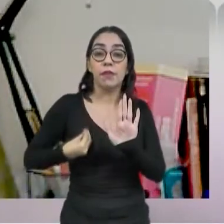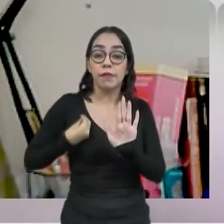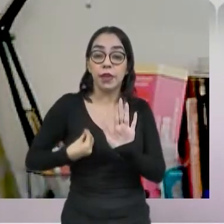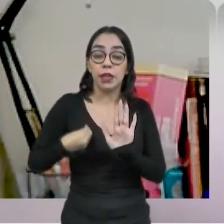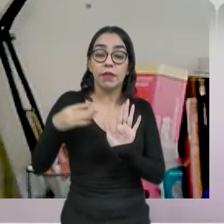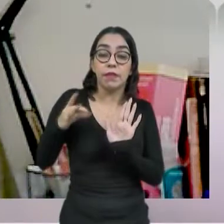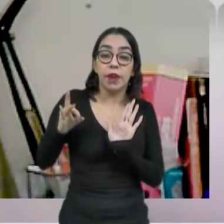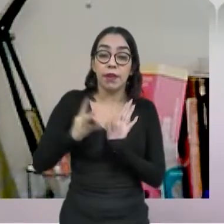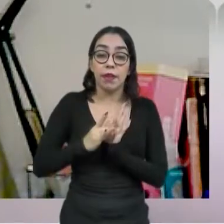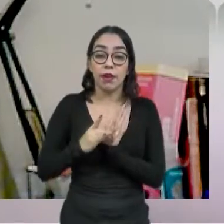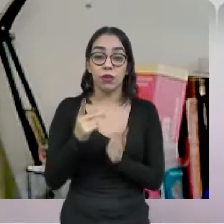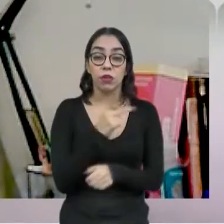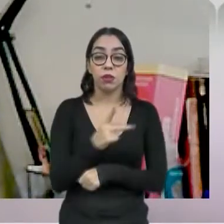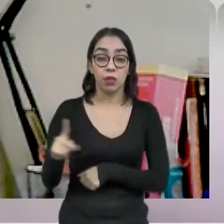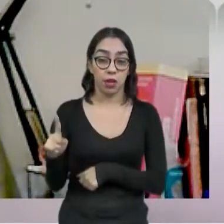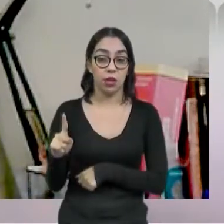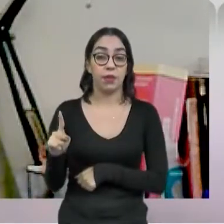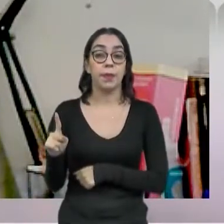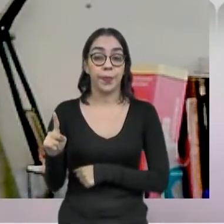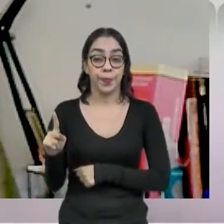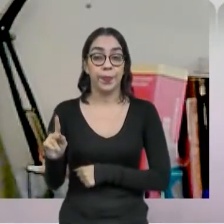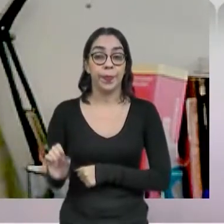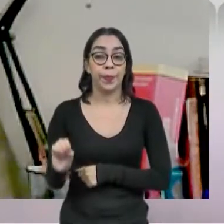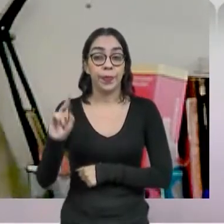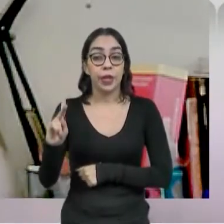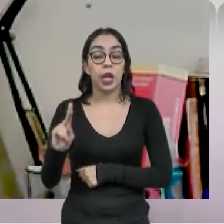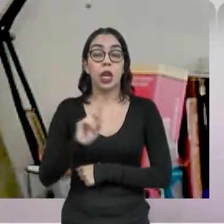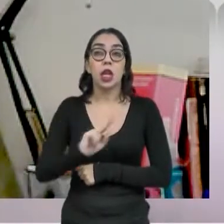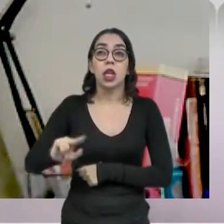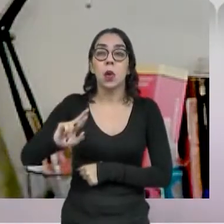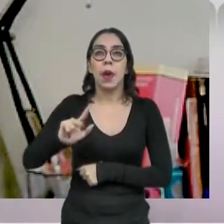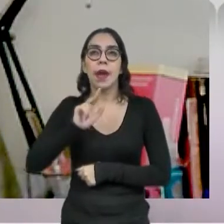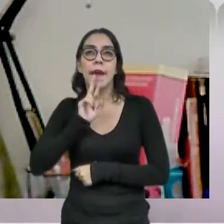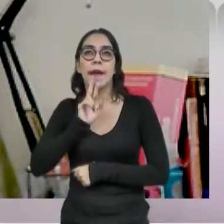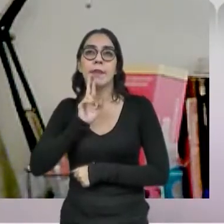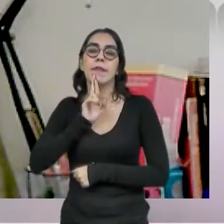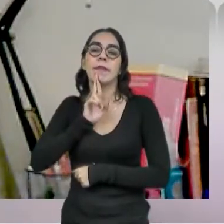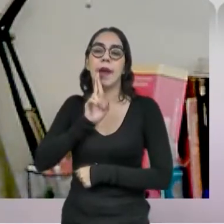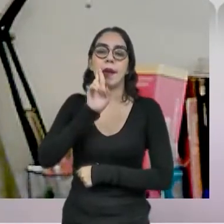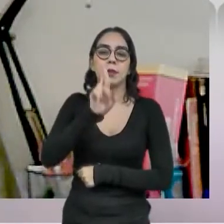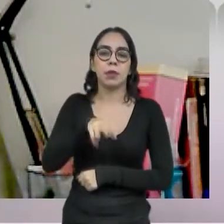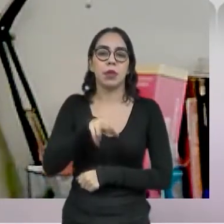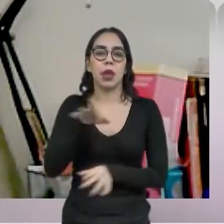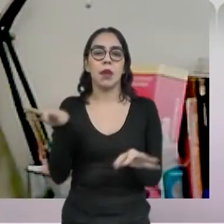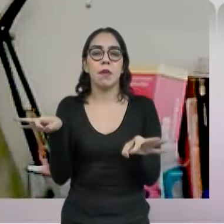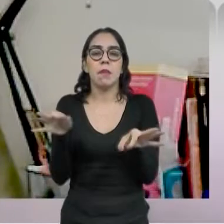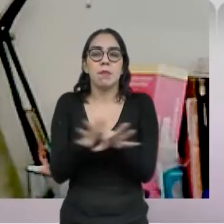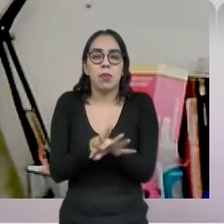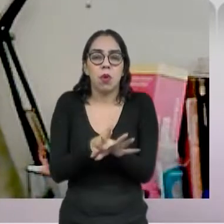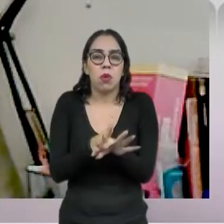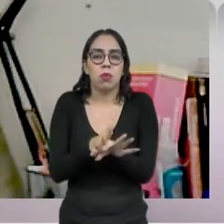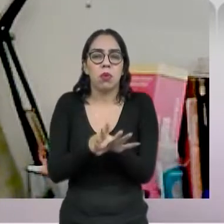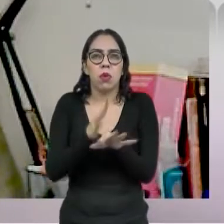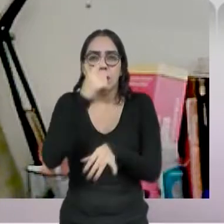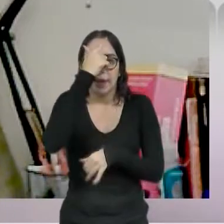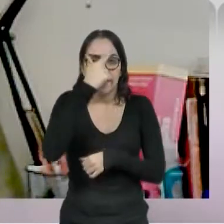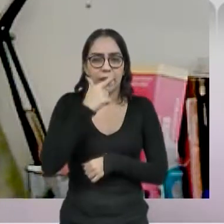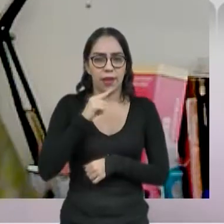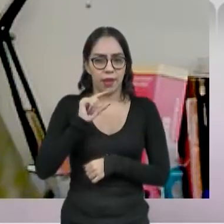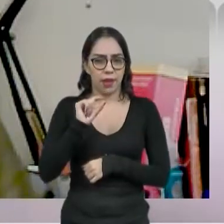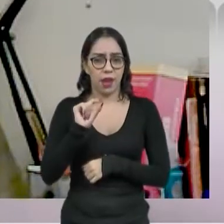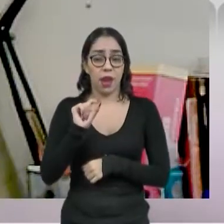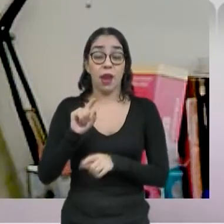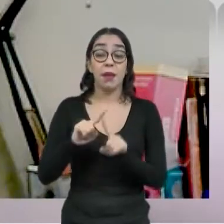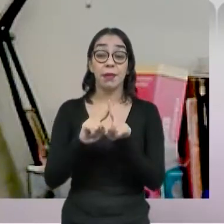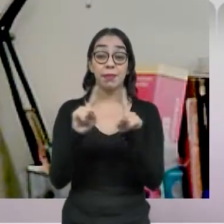sem nenhuma pretensão de querer responder de forma definitiva quem é esse homem. Né? Afinal